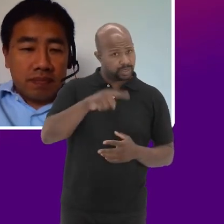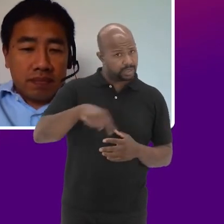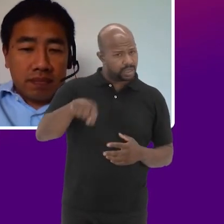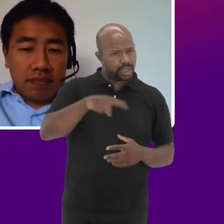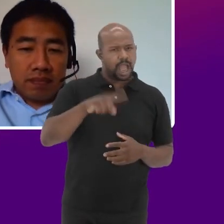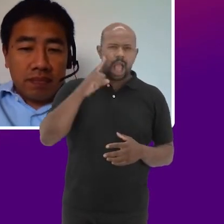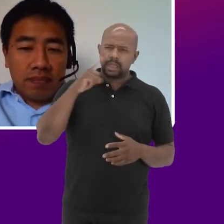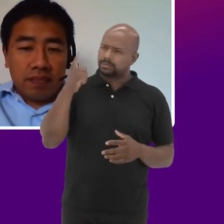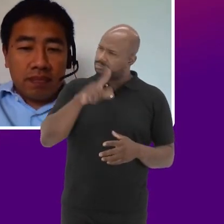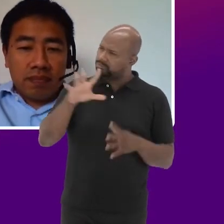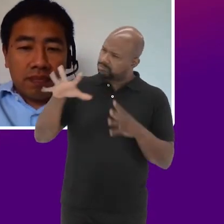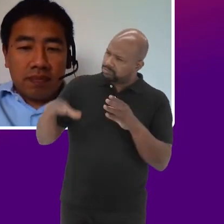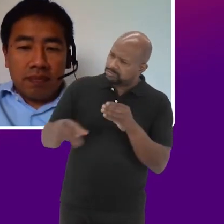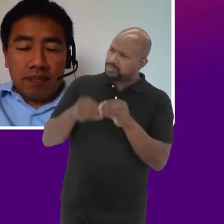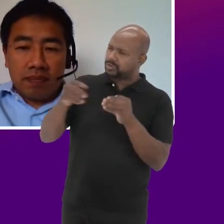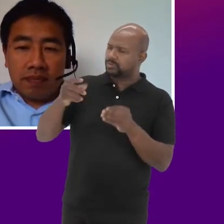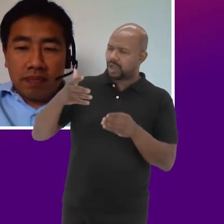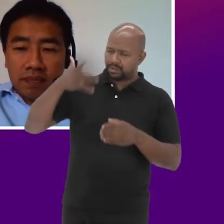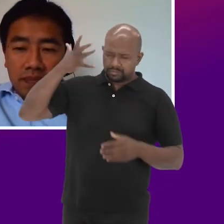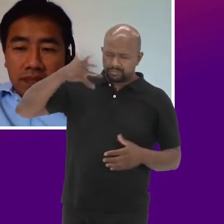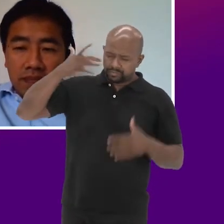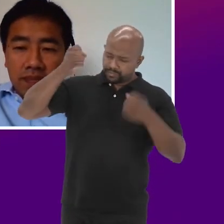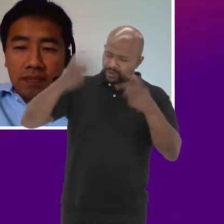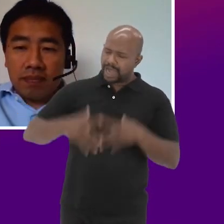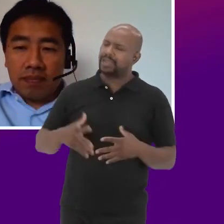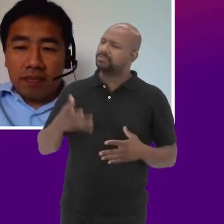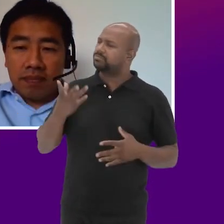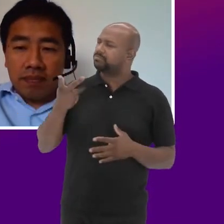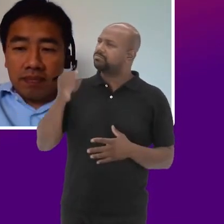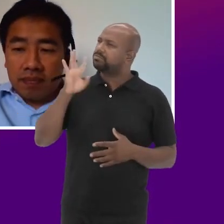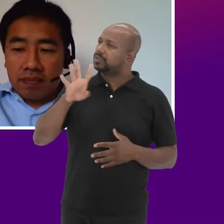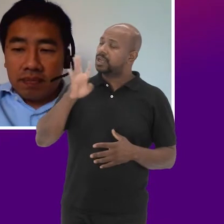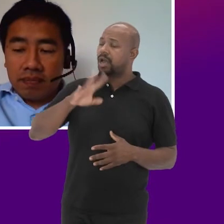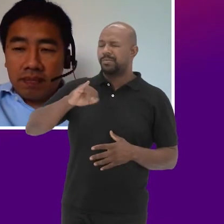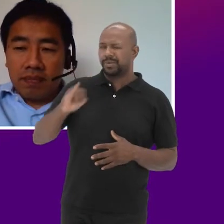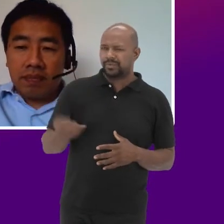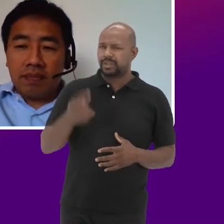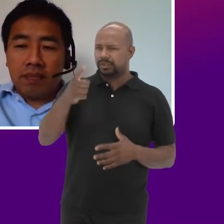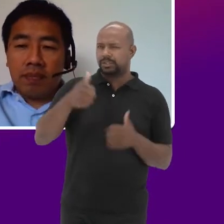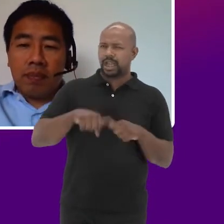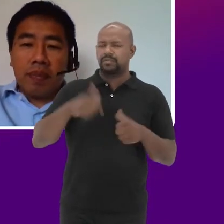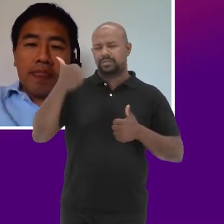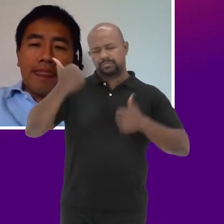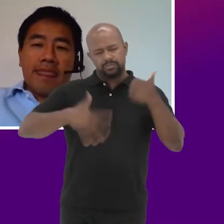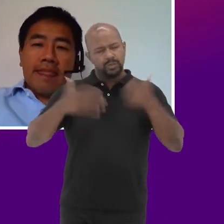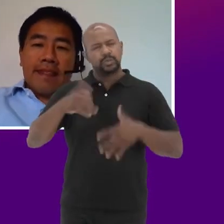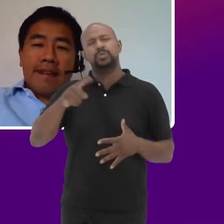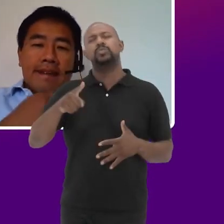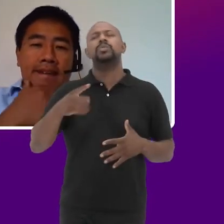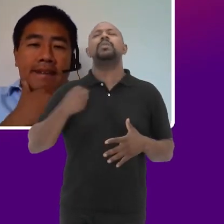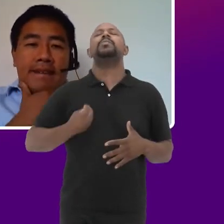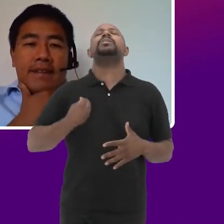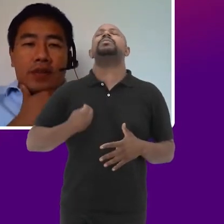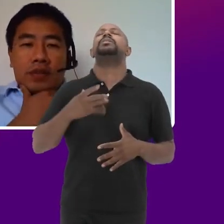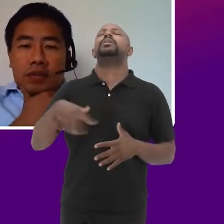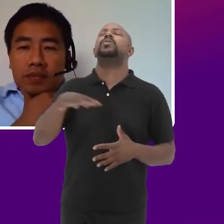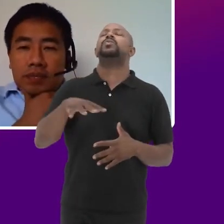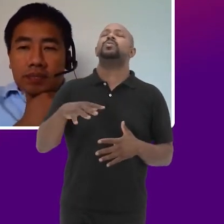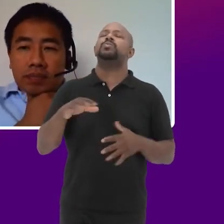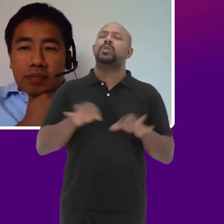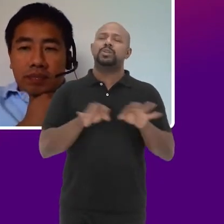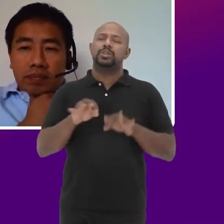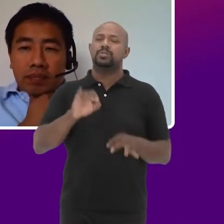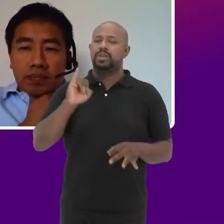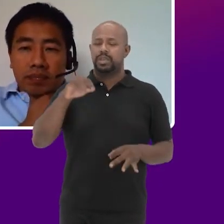continuando, né, acho que complementando essa tua fala, Fabiano, muito bacana, eu aproveito, né, que você estava ali falando da participação aí